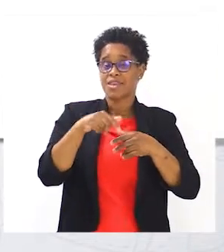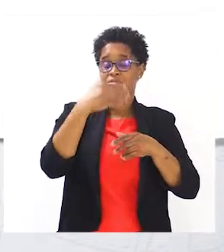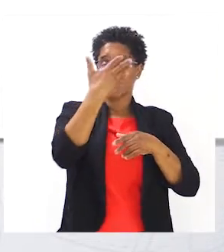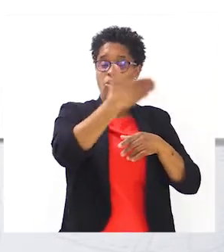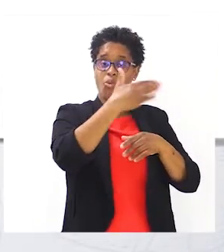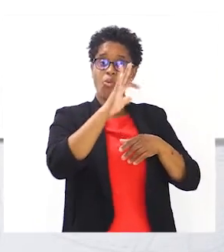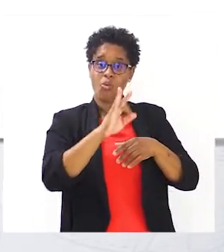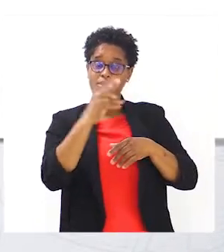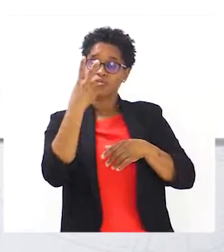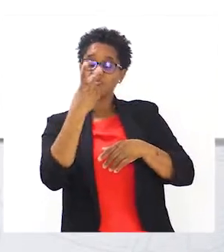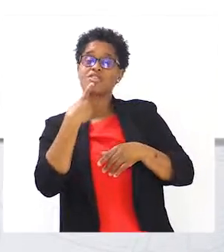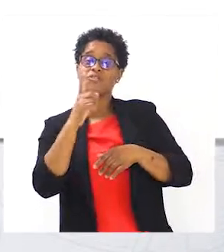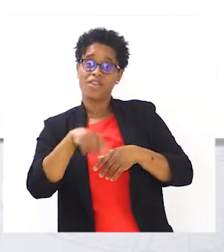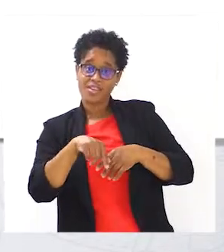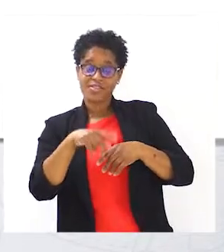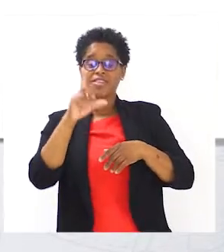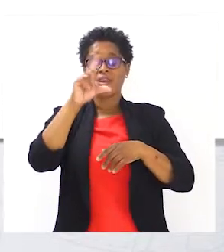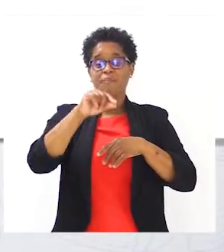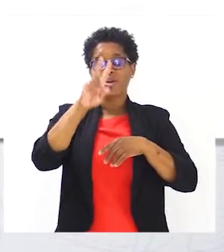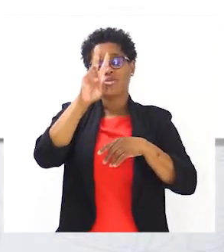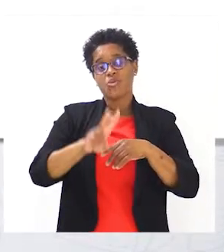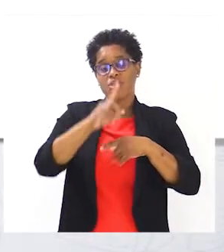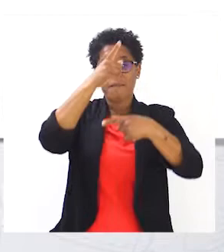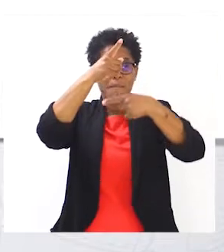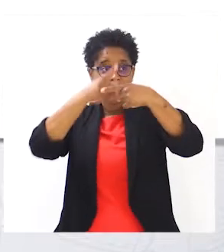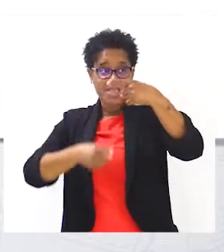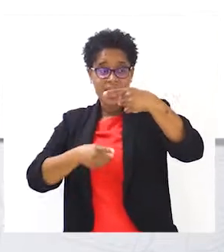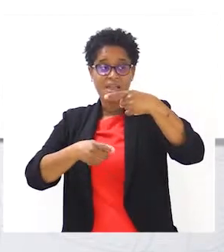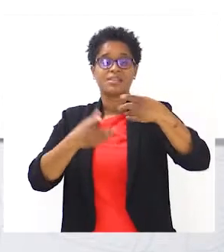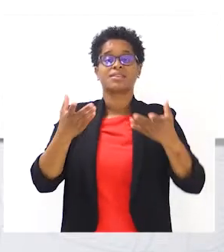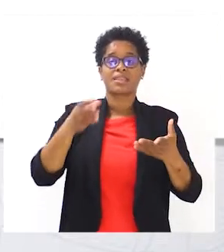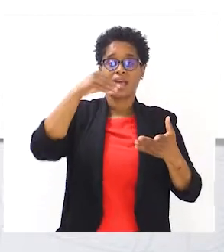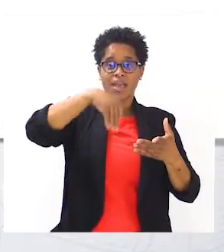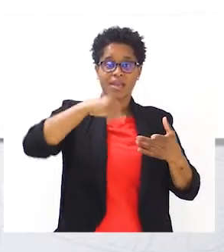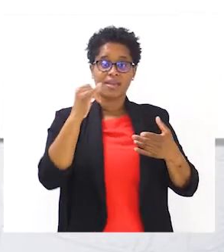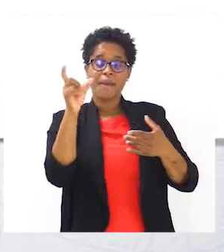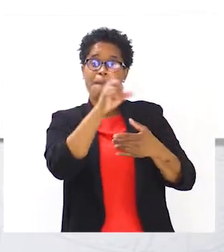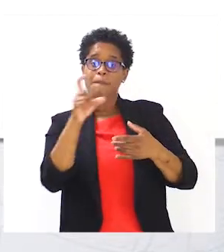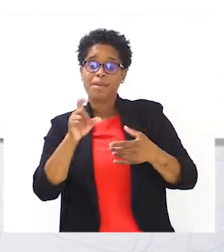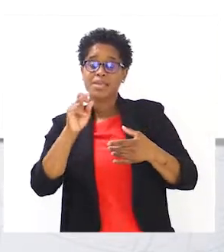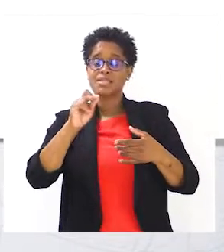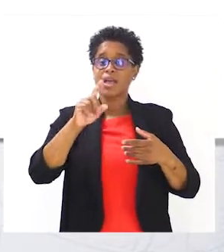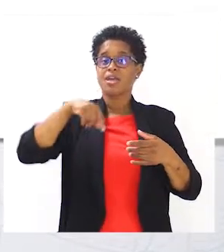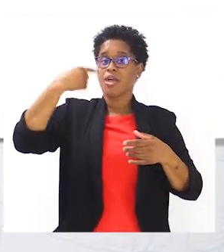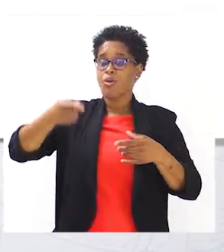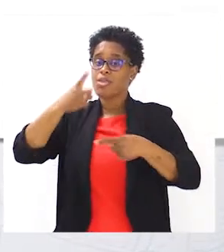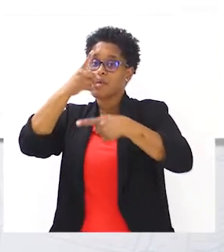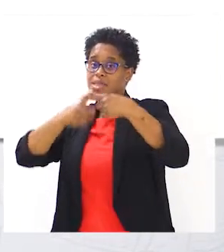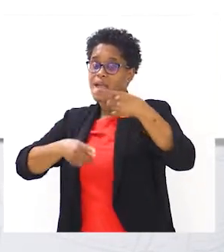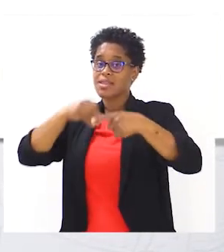1/4 2 vezes, também na segunda metade da pizza, na outra metade da